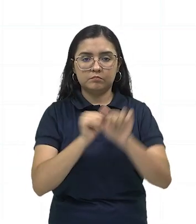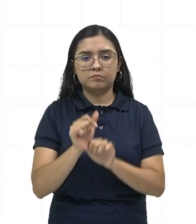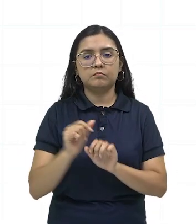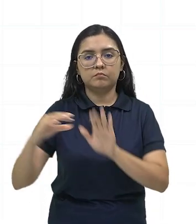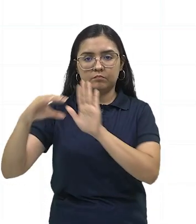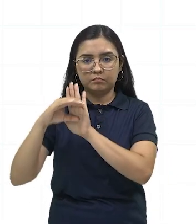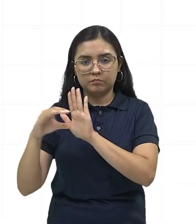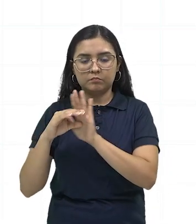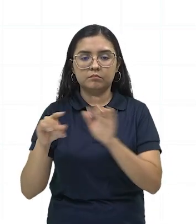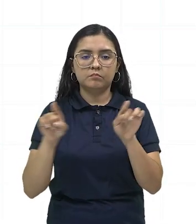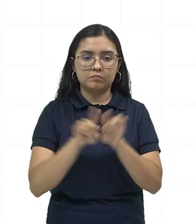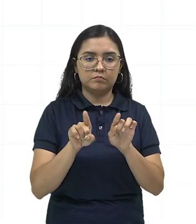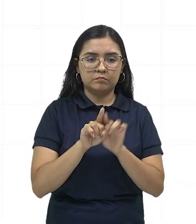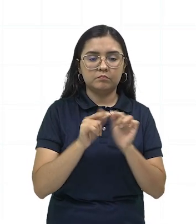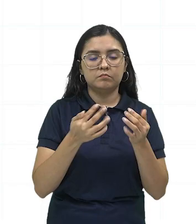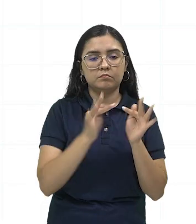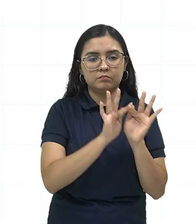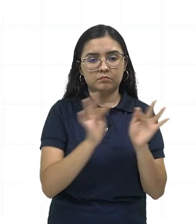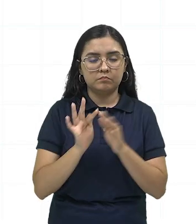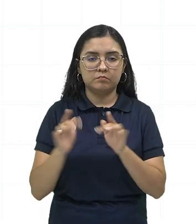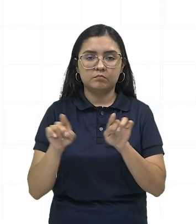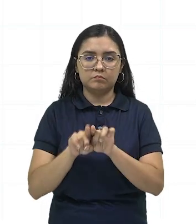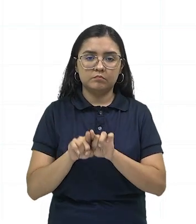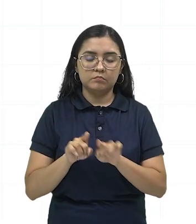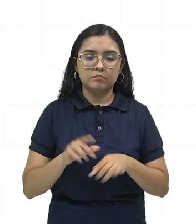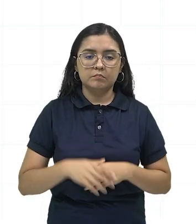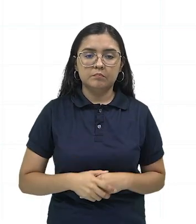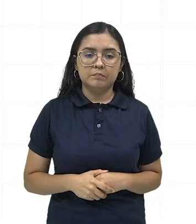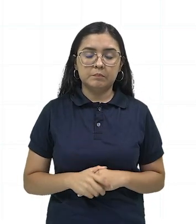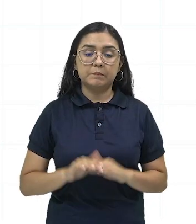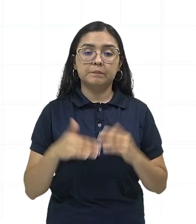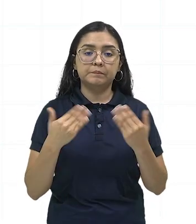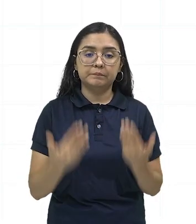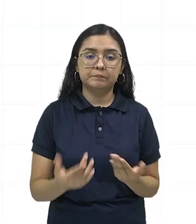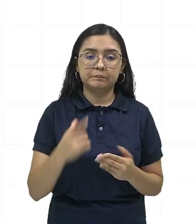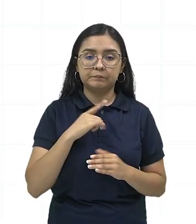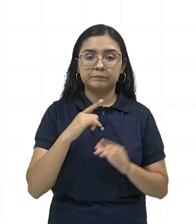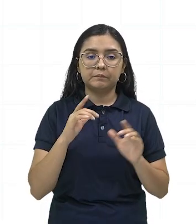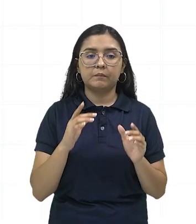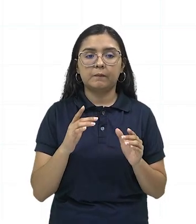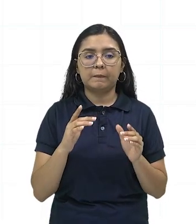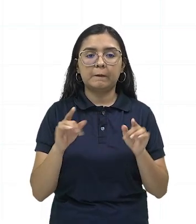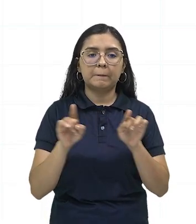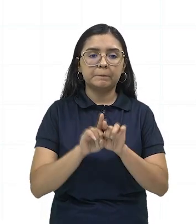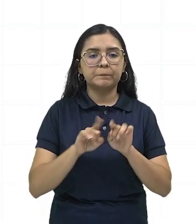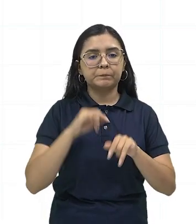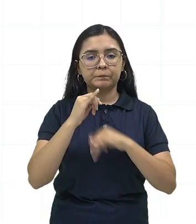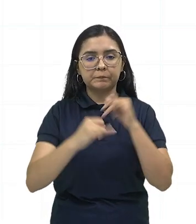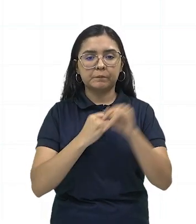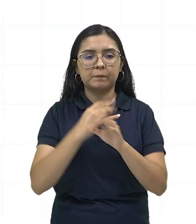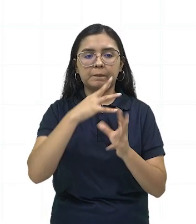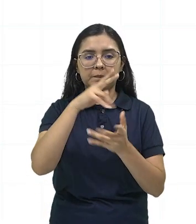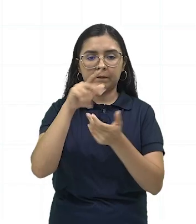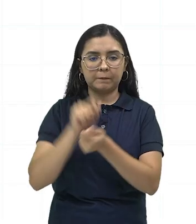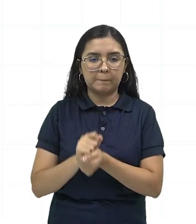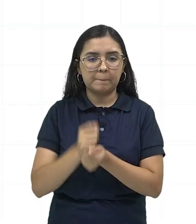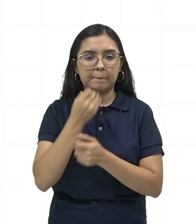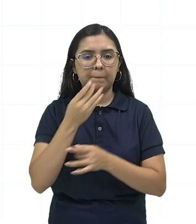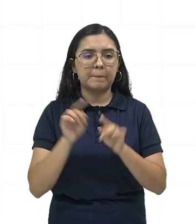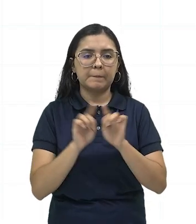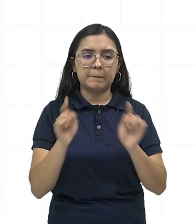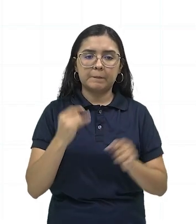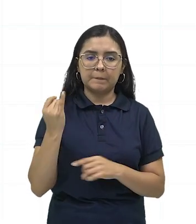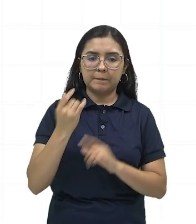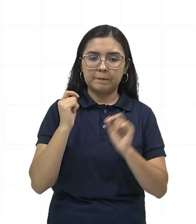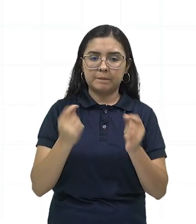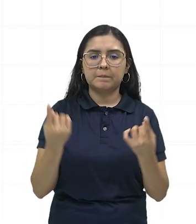uma sentença para outra dentro do mesmo parágrafo. Então, embora a conectividade global possa parecer promissora, é crucial reconhecer